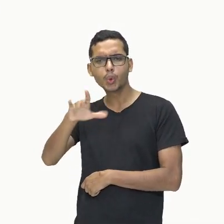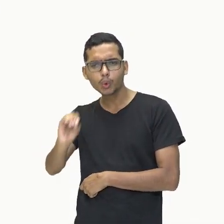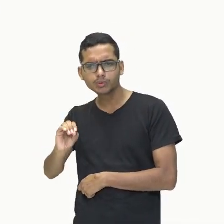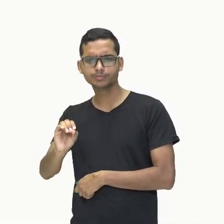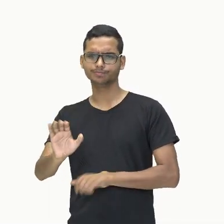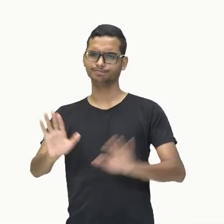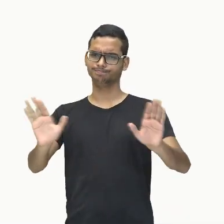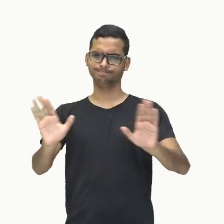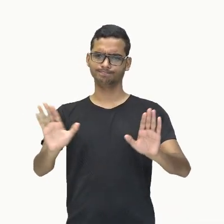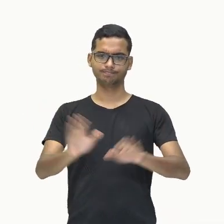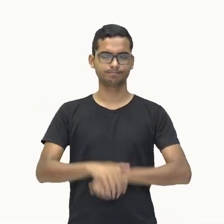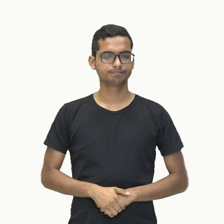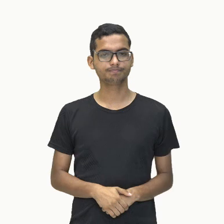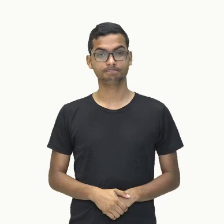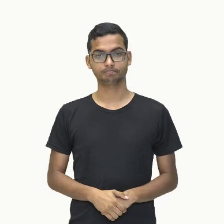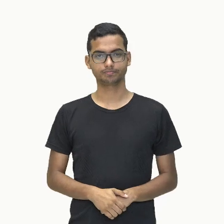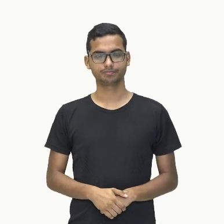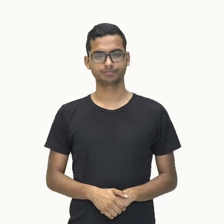reta,